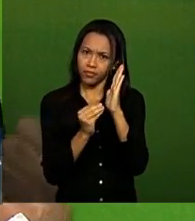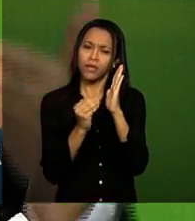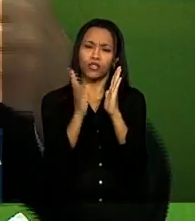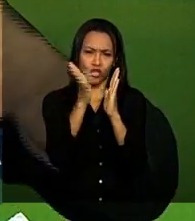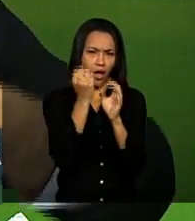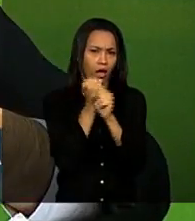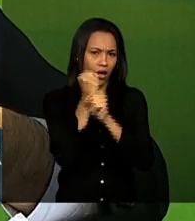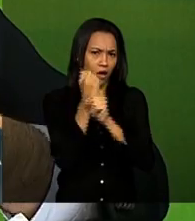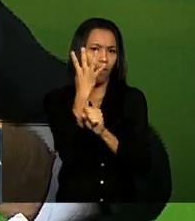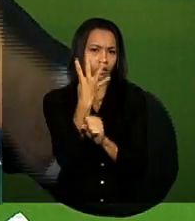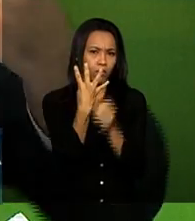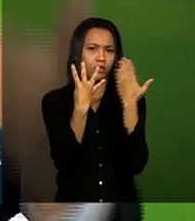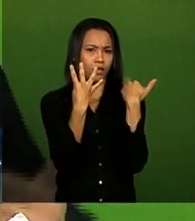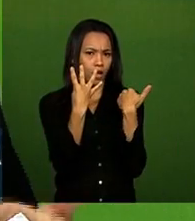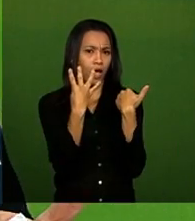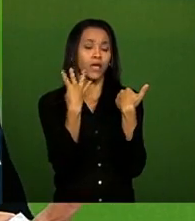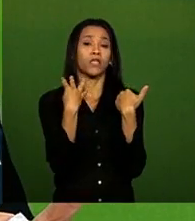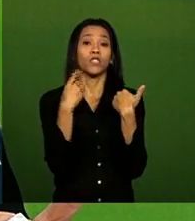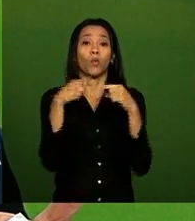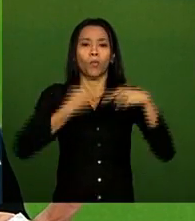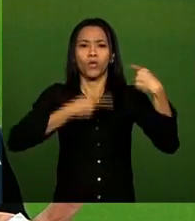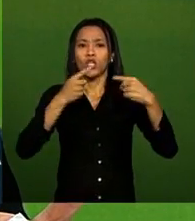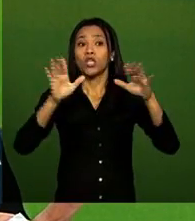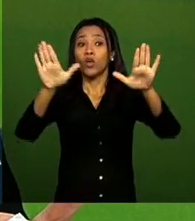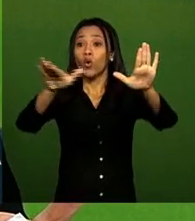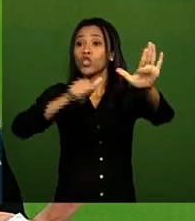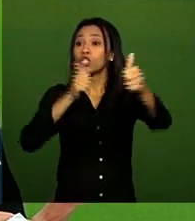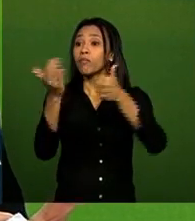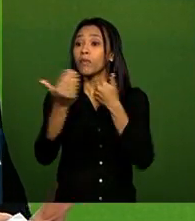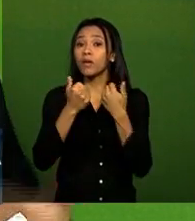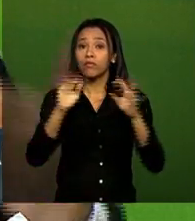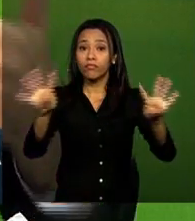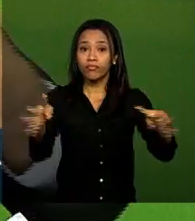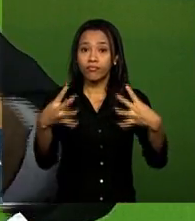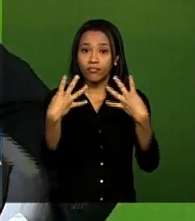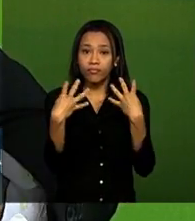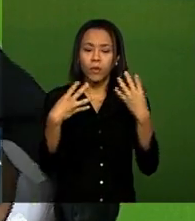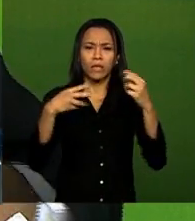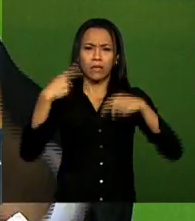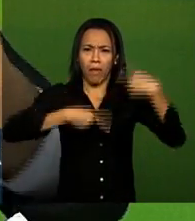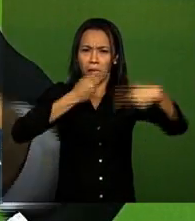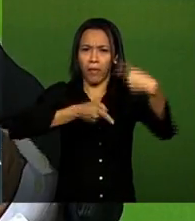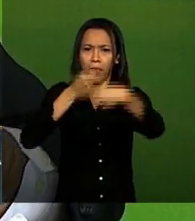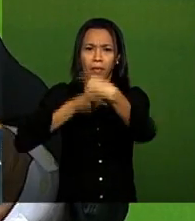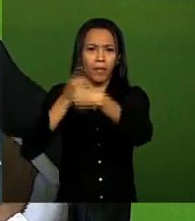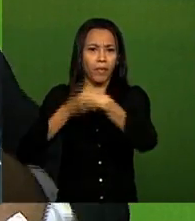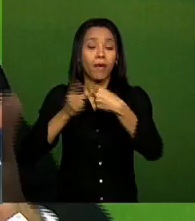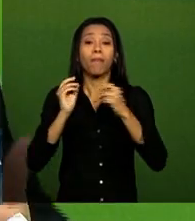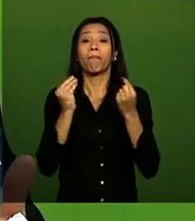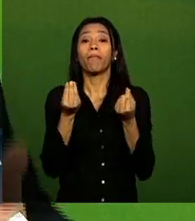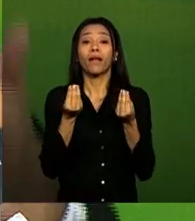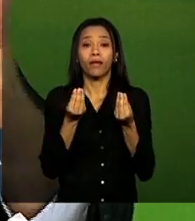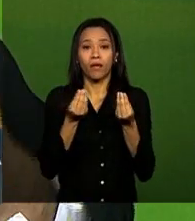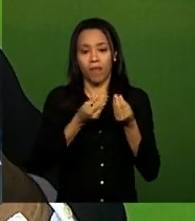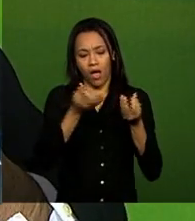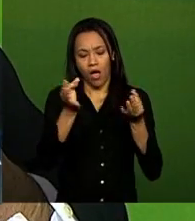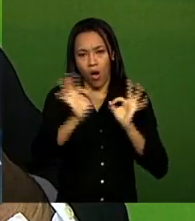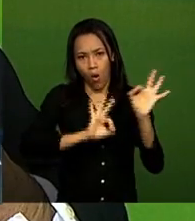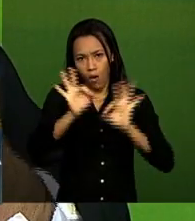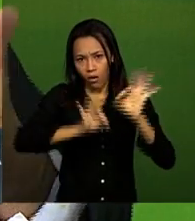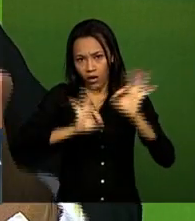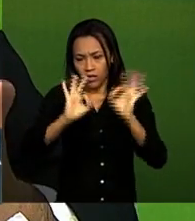anos atrás Um Grande Debate chamando a sociedade civil brasileira para participar da preparação do